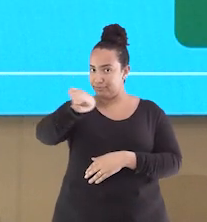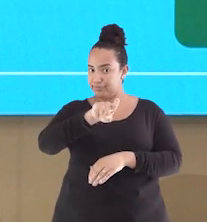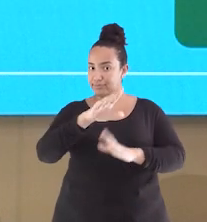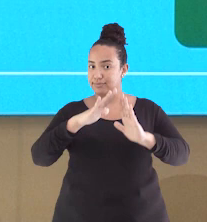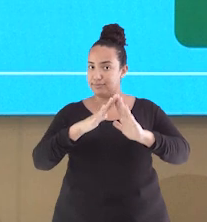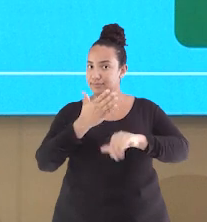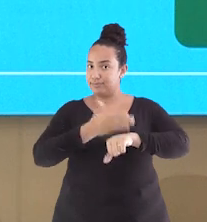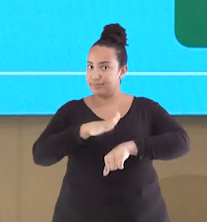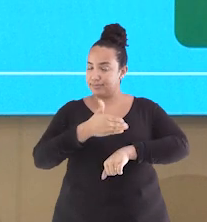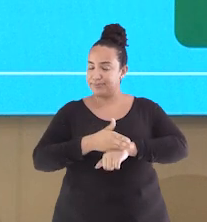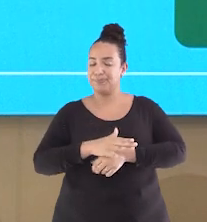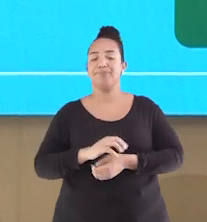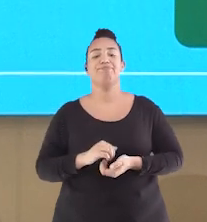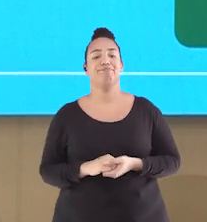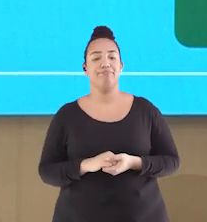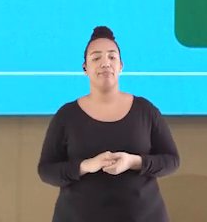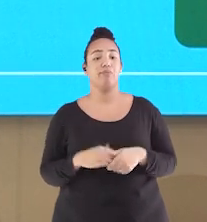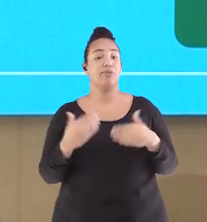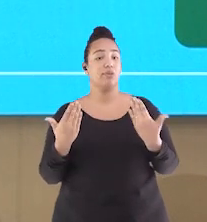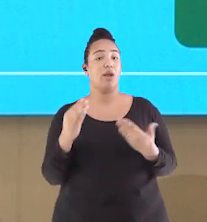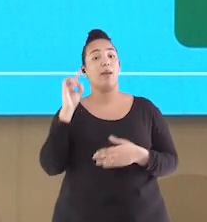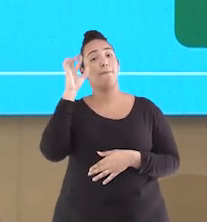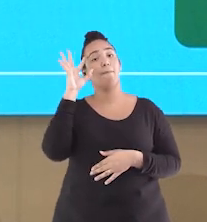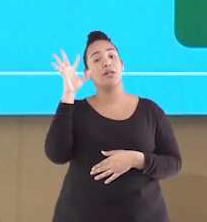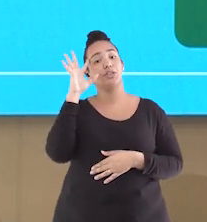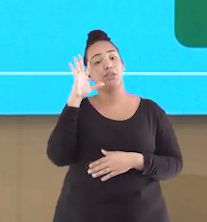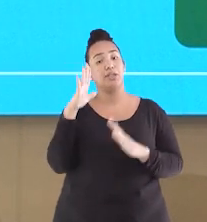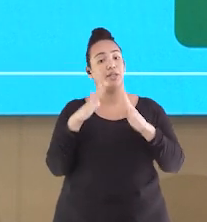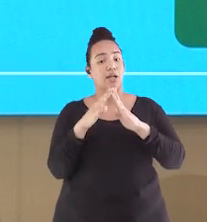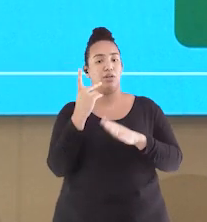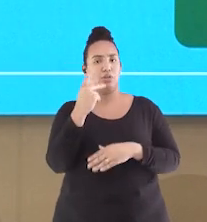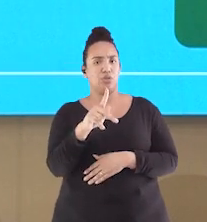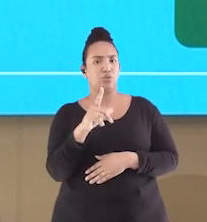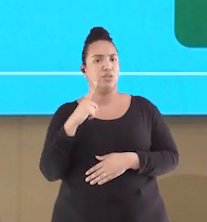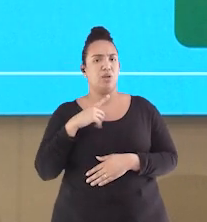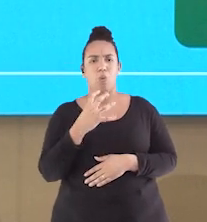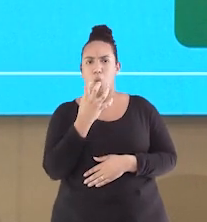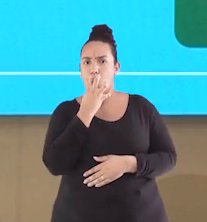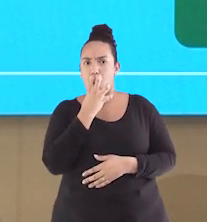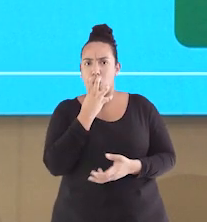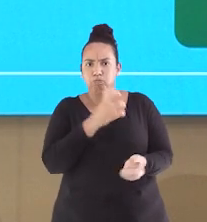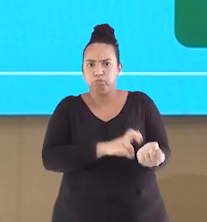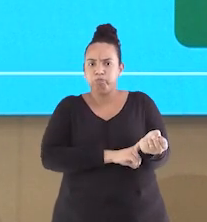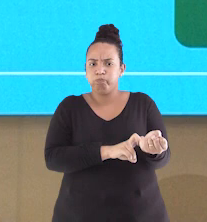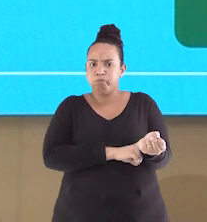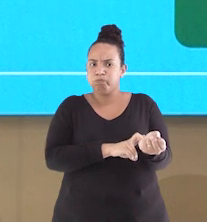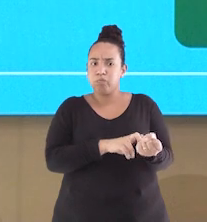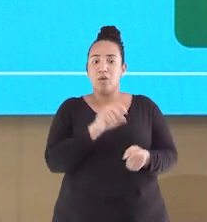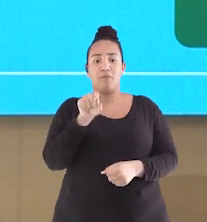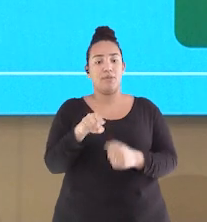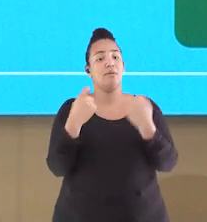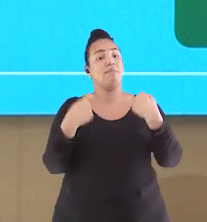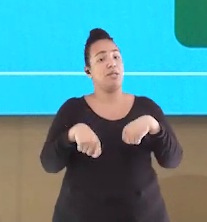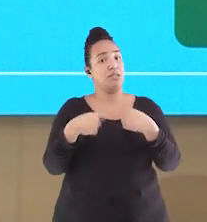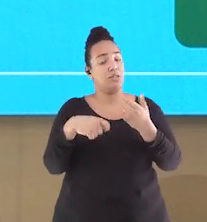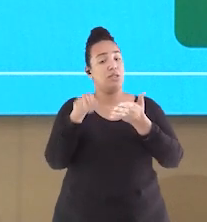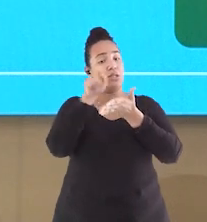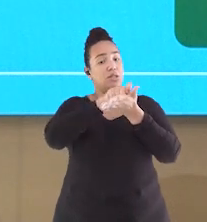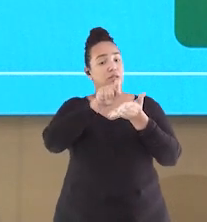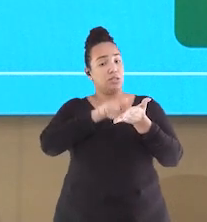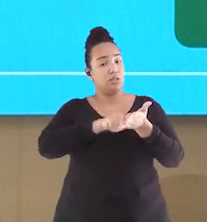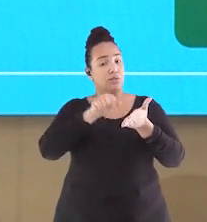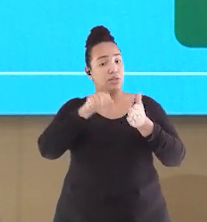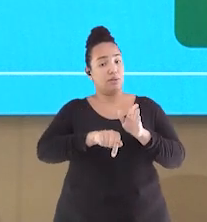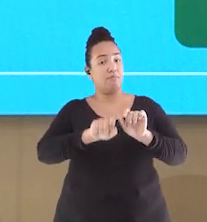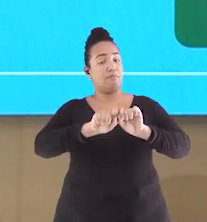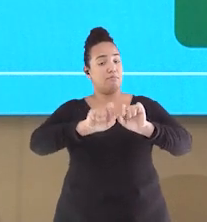casa. Imagine que na sua casa tem um cão muito feroz e você precisa